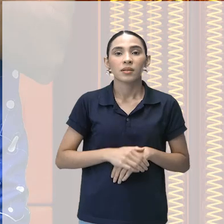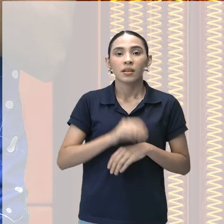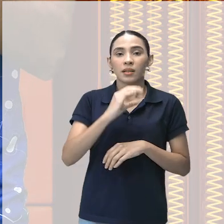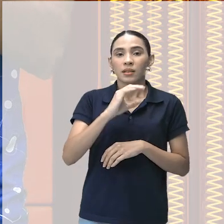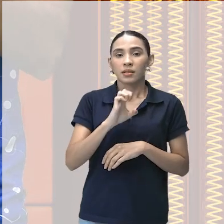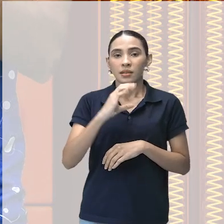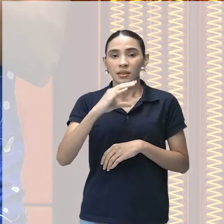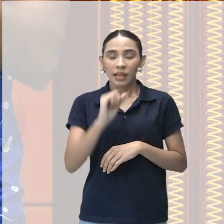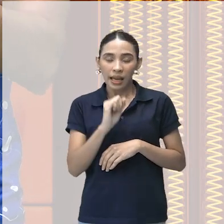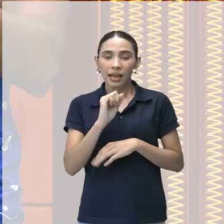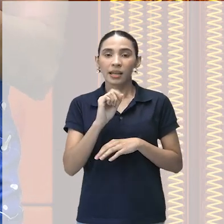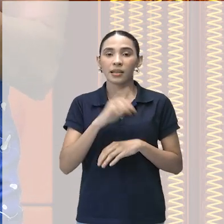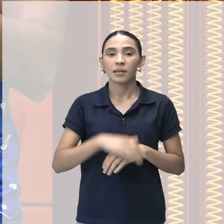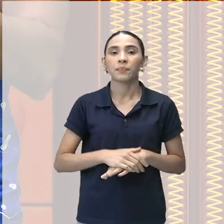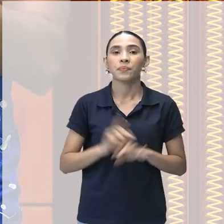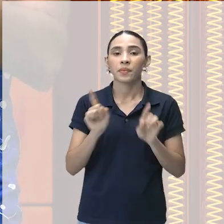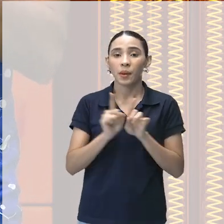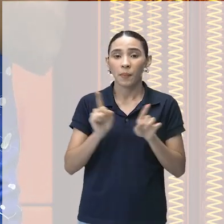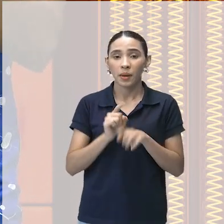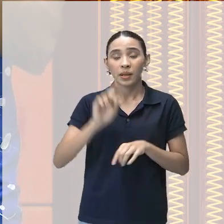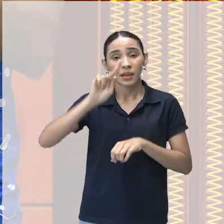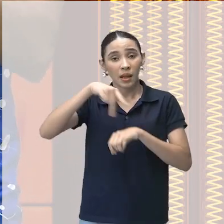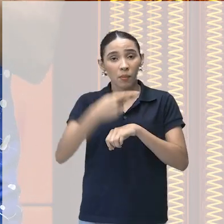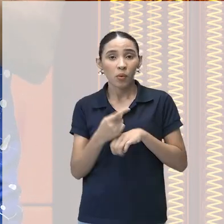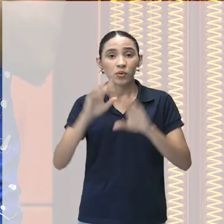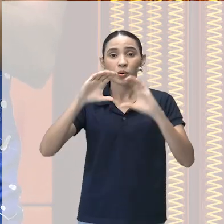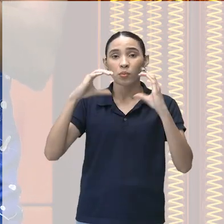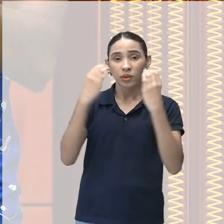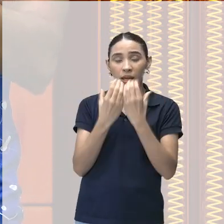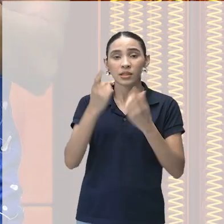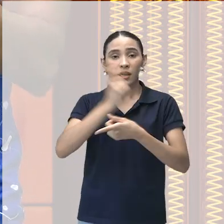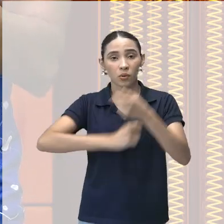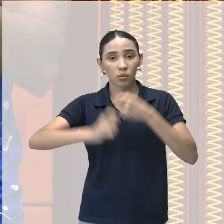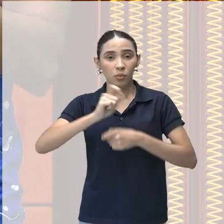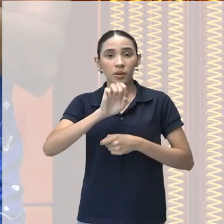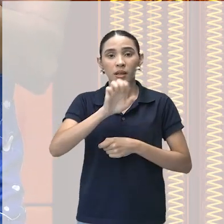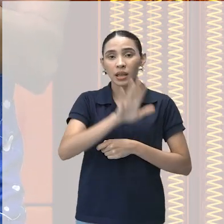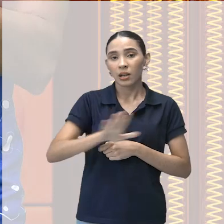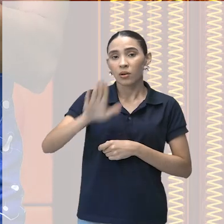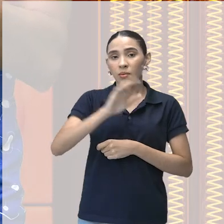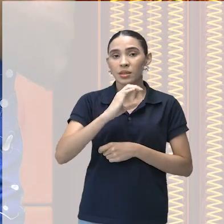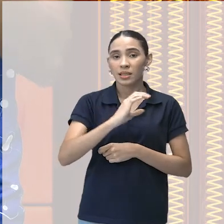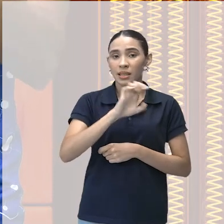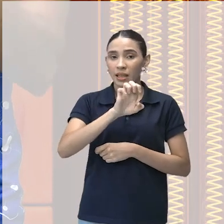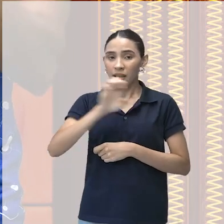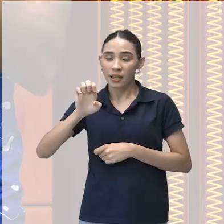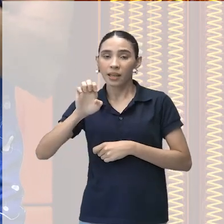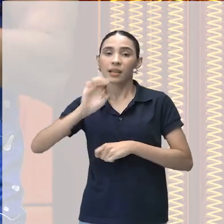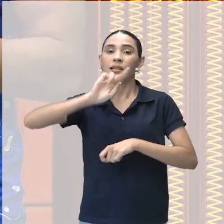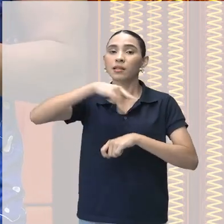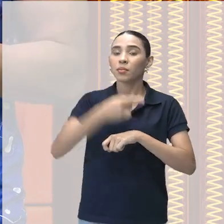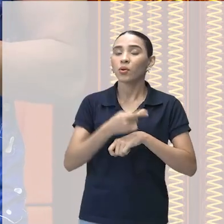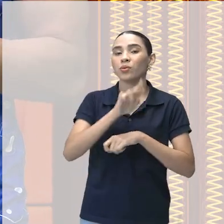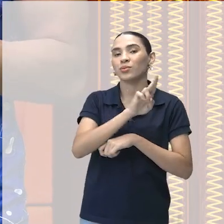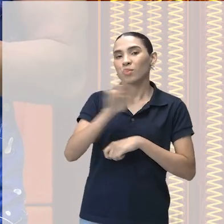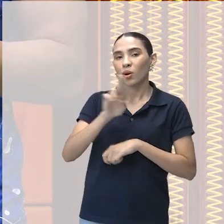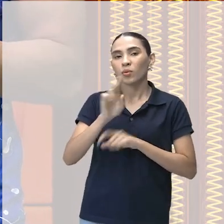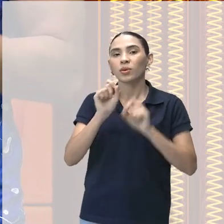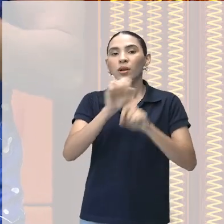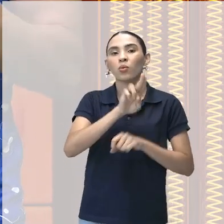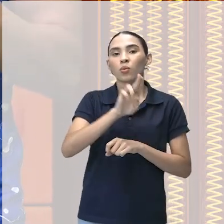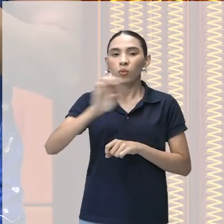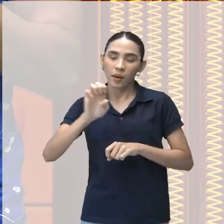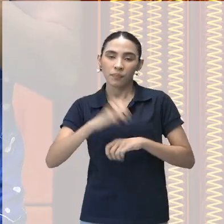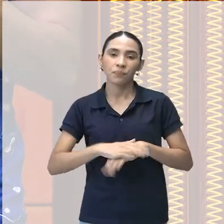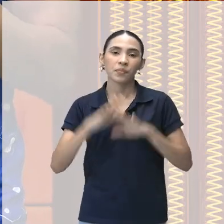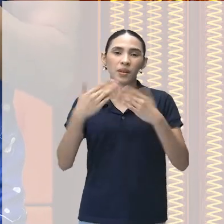que é a Comunidade Europeia do Carvão e do Aço, depois Comunidade Econômica Europeia, a CEE, e, por fim, passou a se chamar União